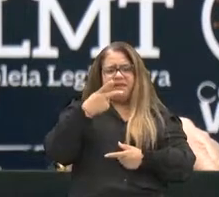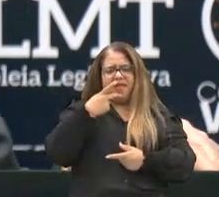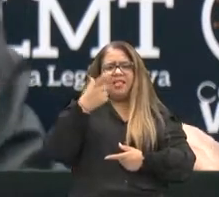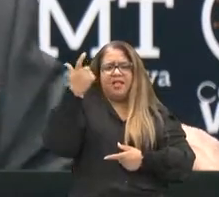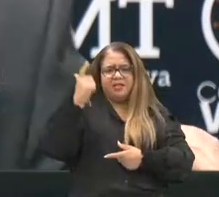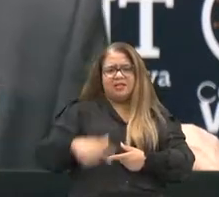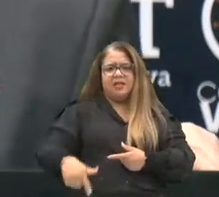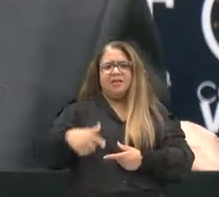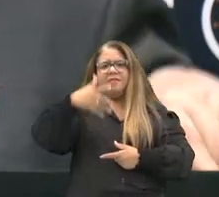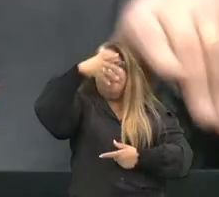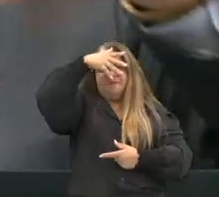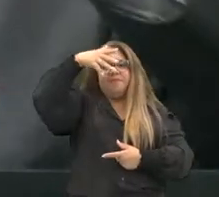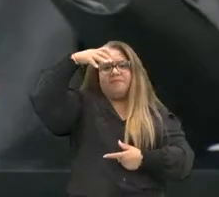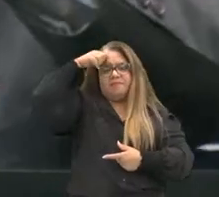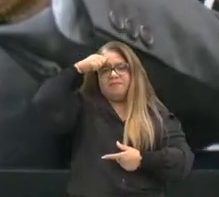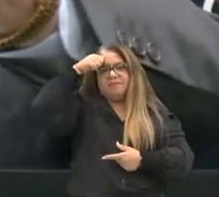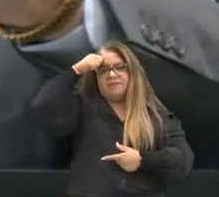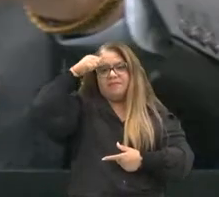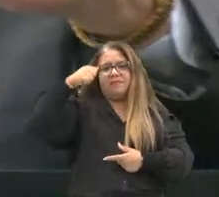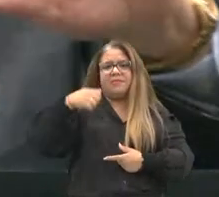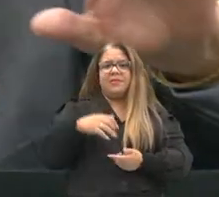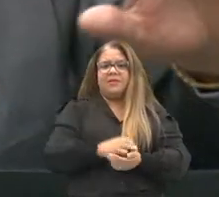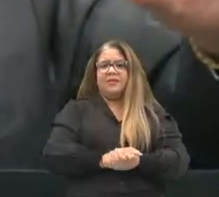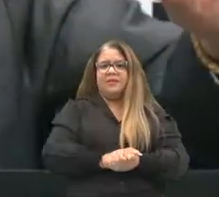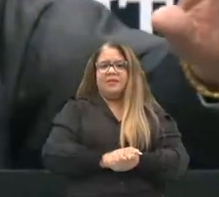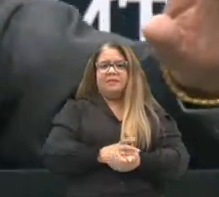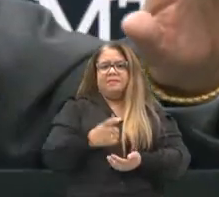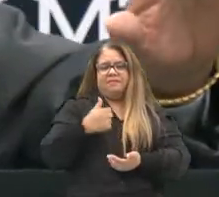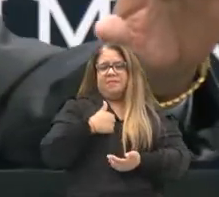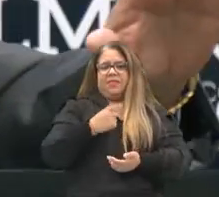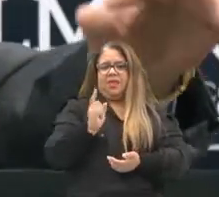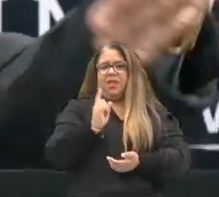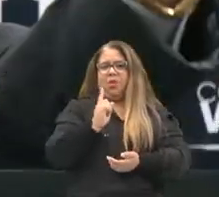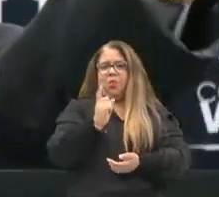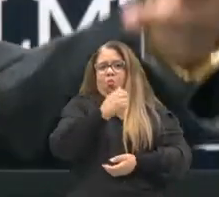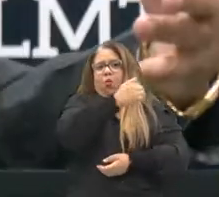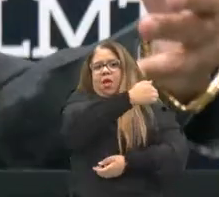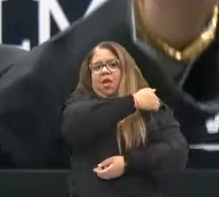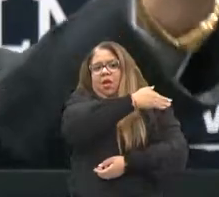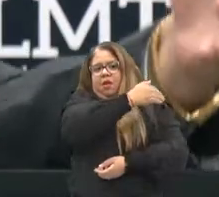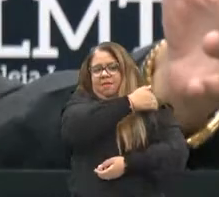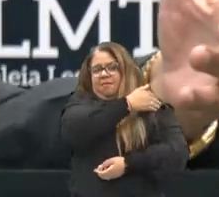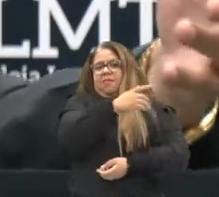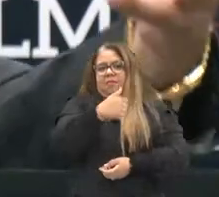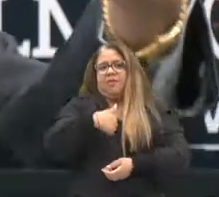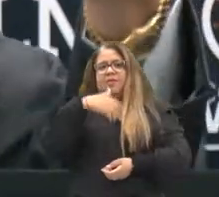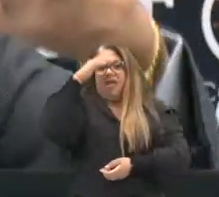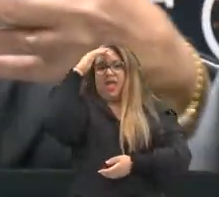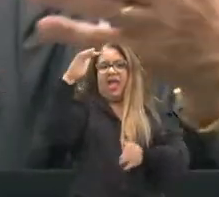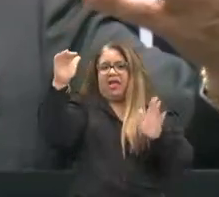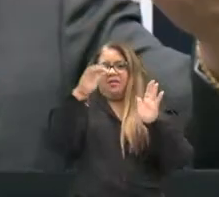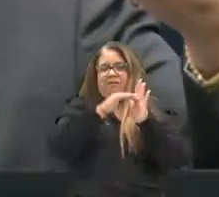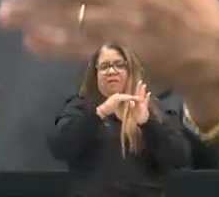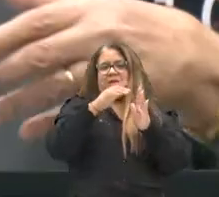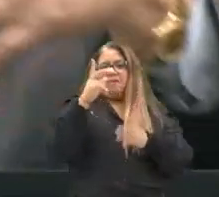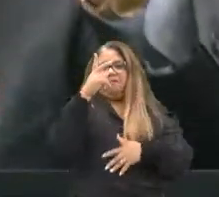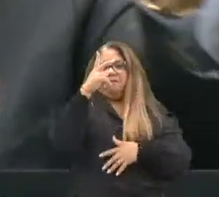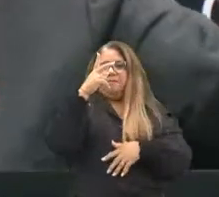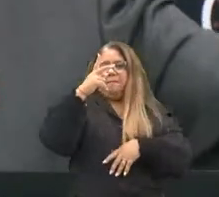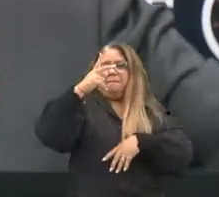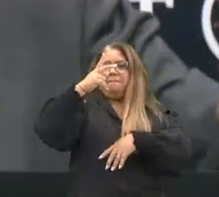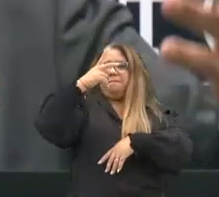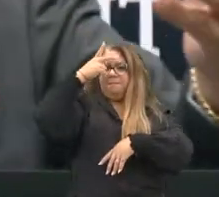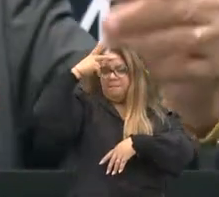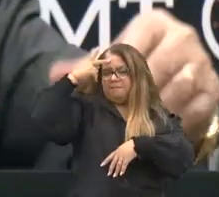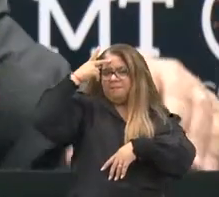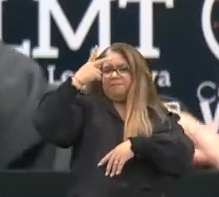nós, mato-grossenses, não tem nenhum preconceito, muito pelo contrário, respeito todos os brasileiros que vieram nos ajudar a